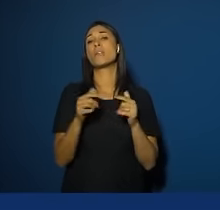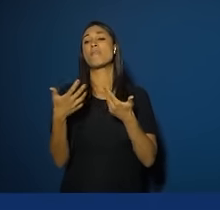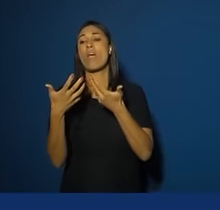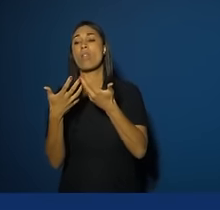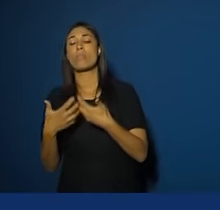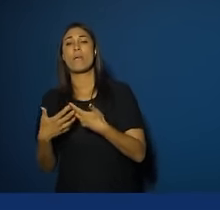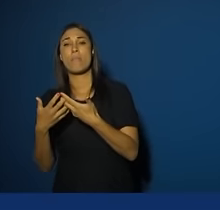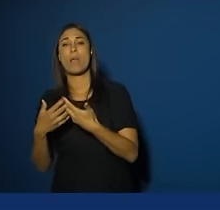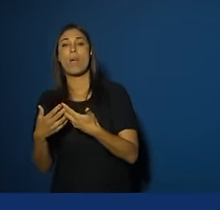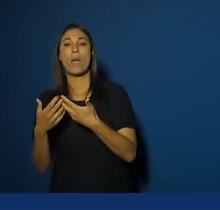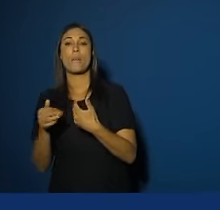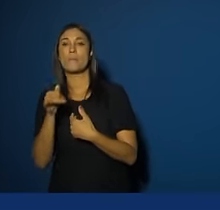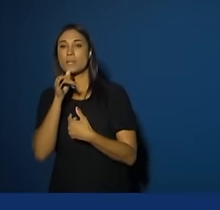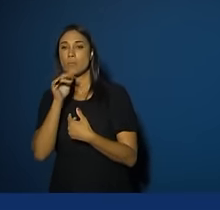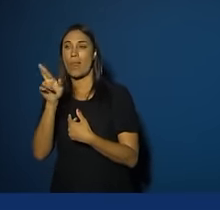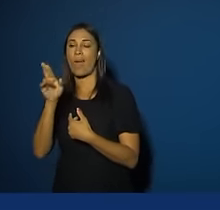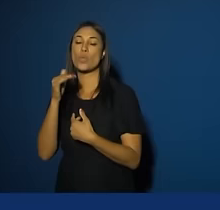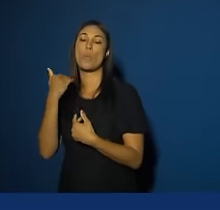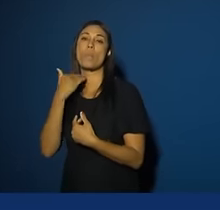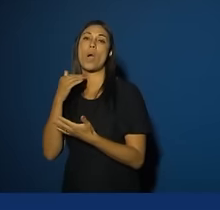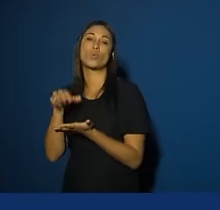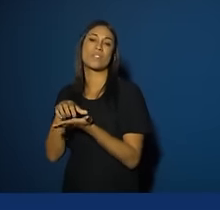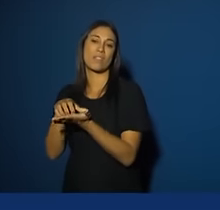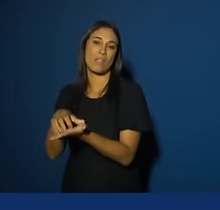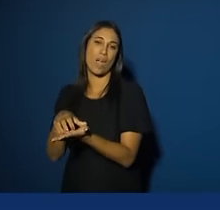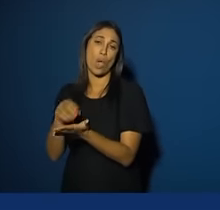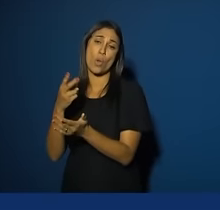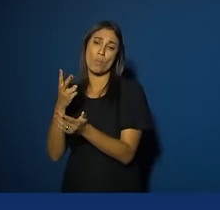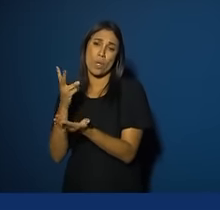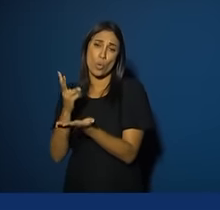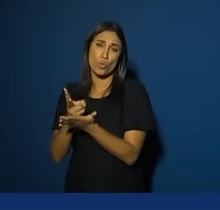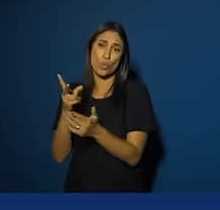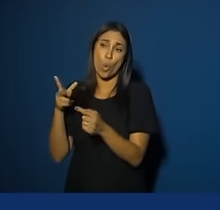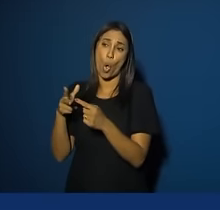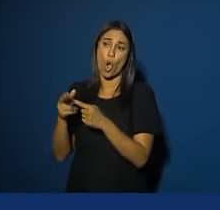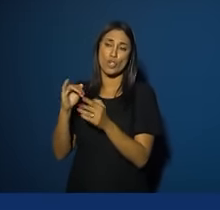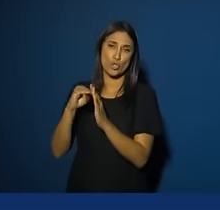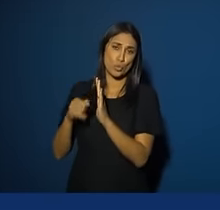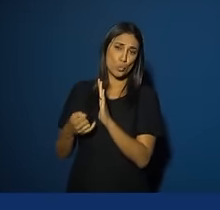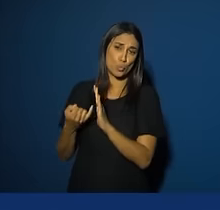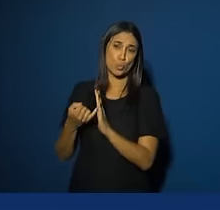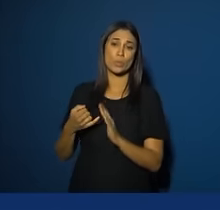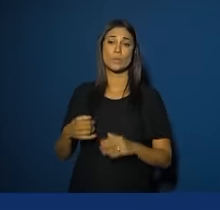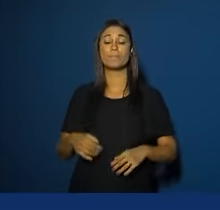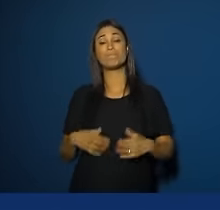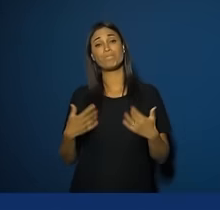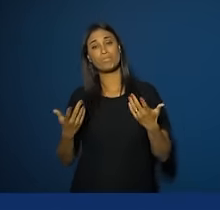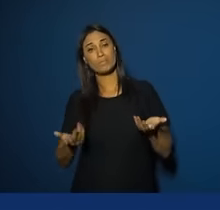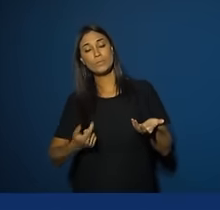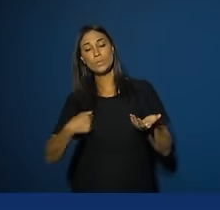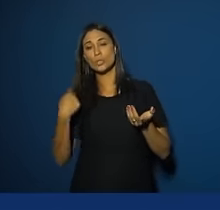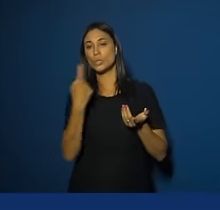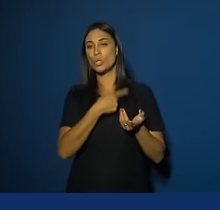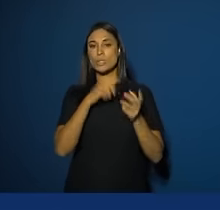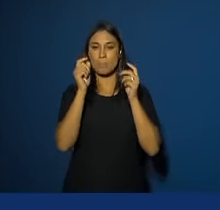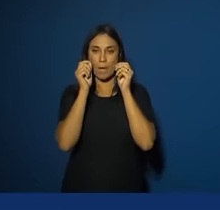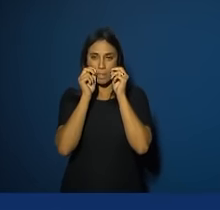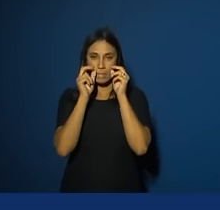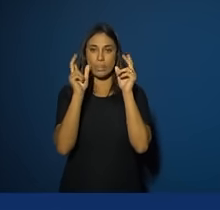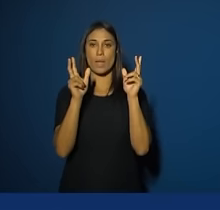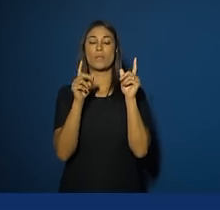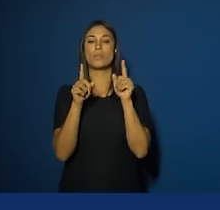vida do Roberto Campos no Banco Central, de seguir com o corte de juros. Então, é uma coisa que a gente está bem atento,